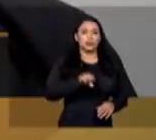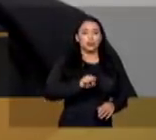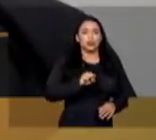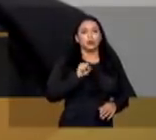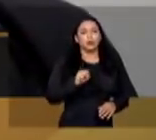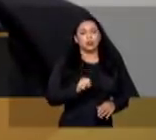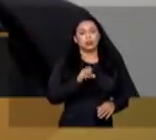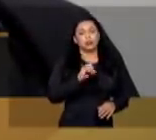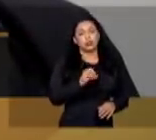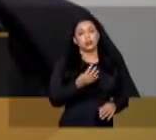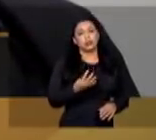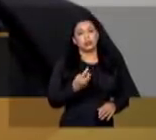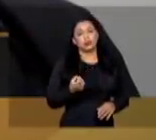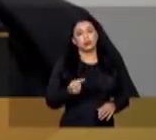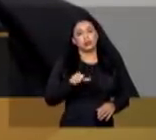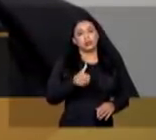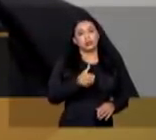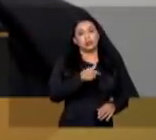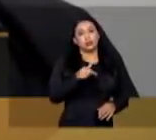198.041,